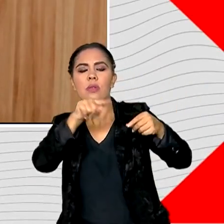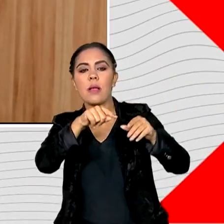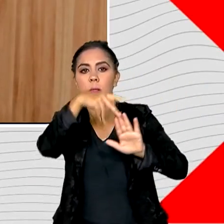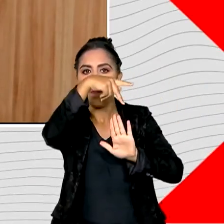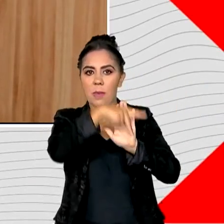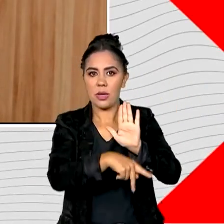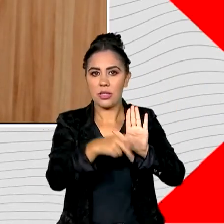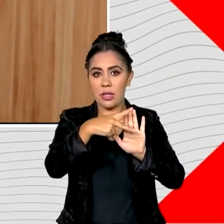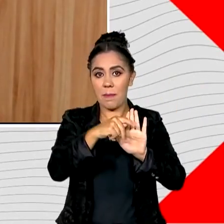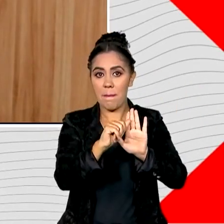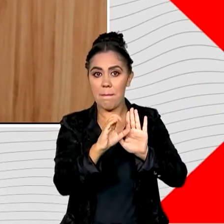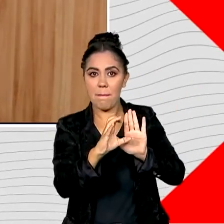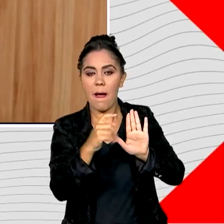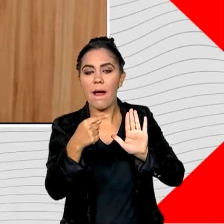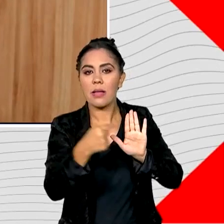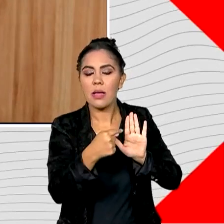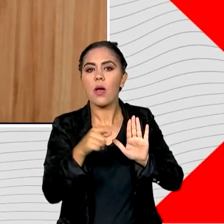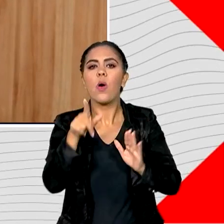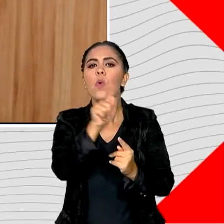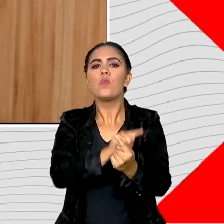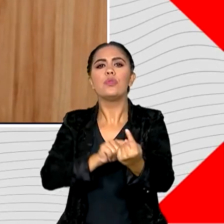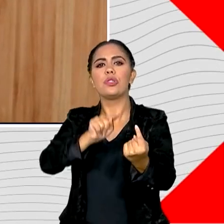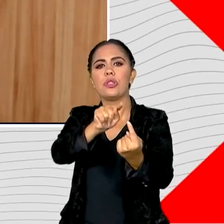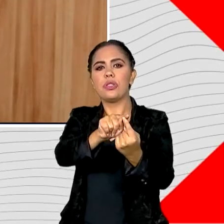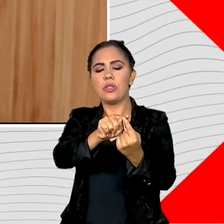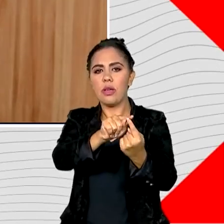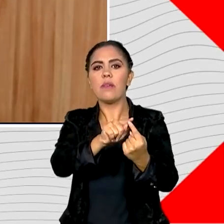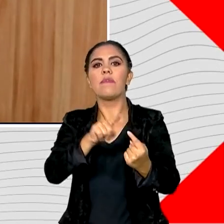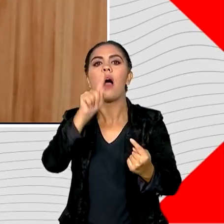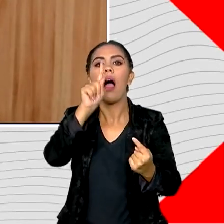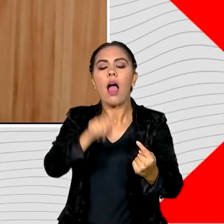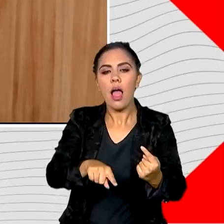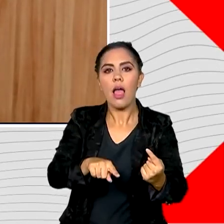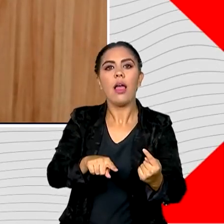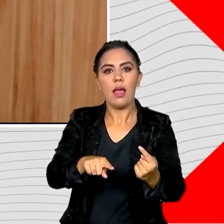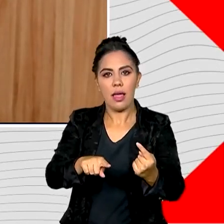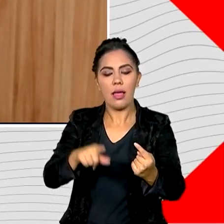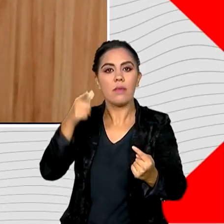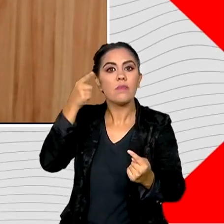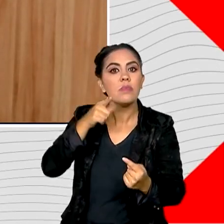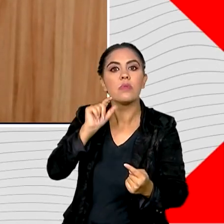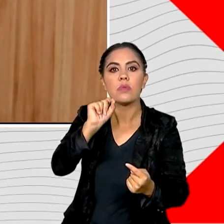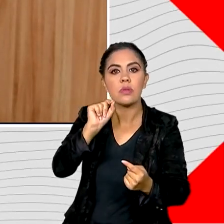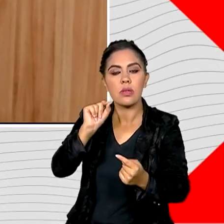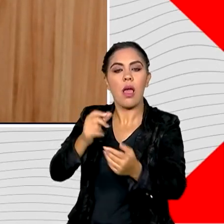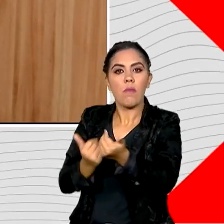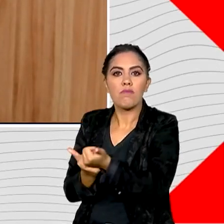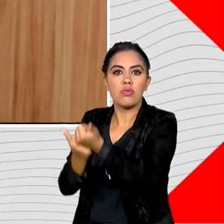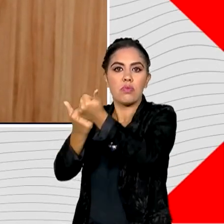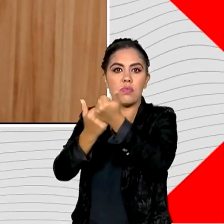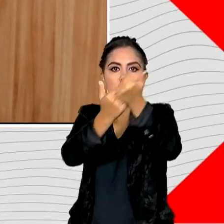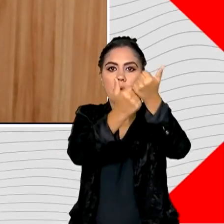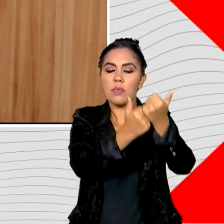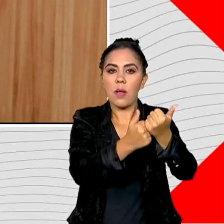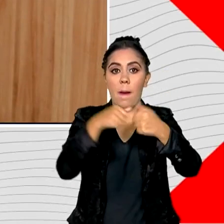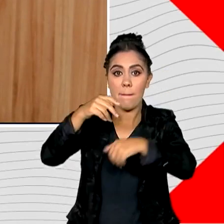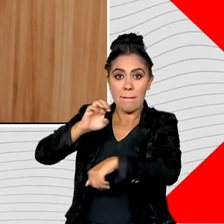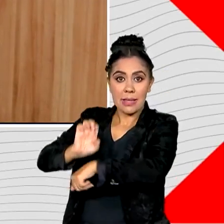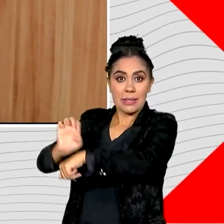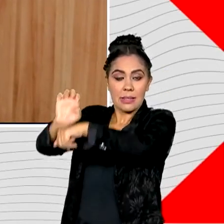Seleções. Ministro, a ideia do programa é cobrir os vazios assistenciais pelo país. Aqui no Ceará, por